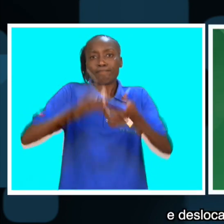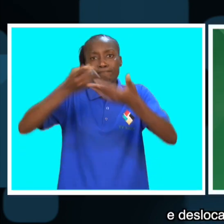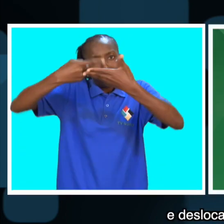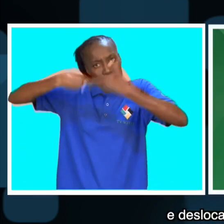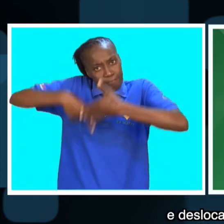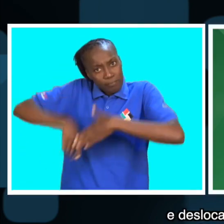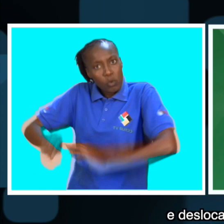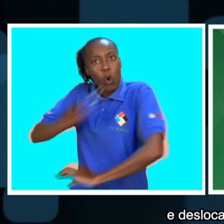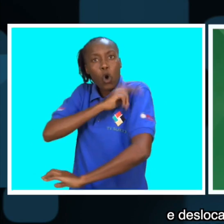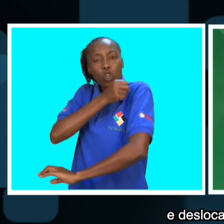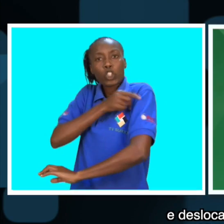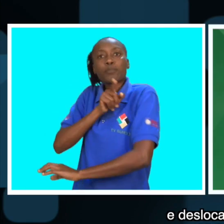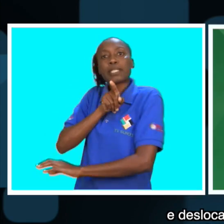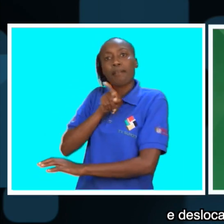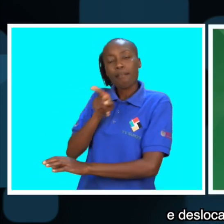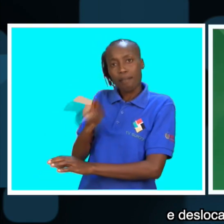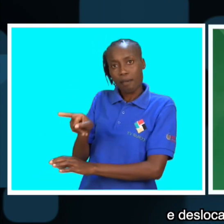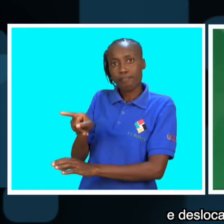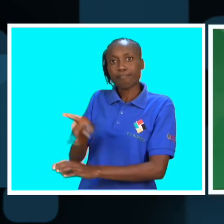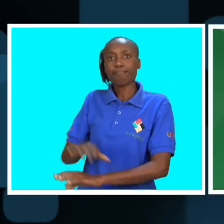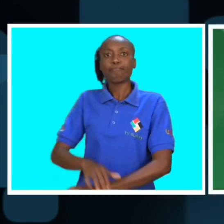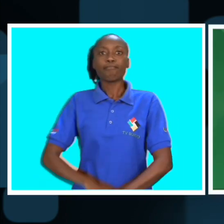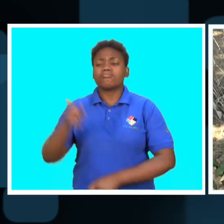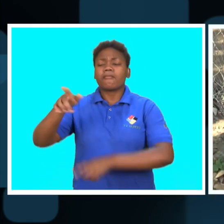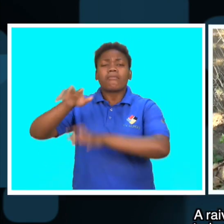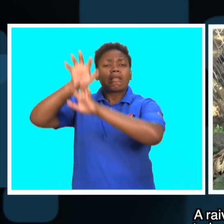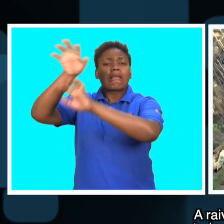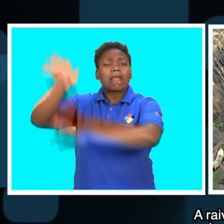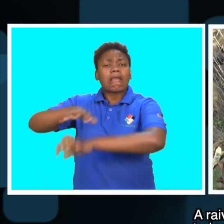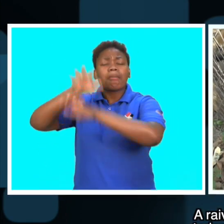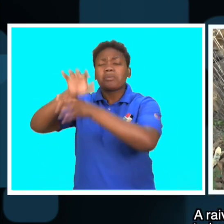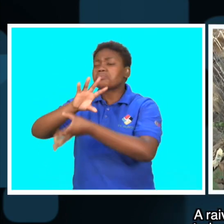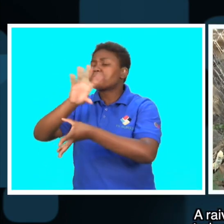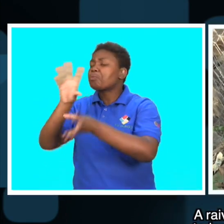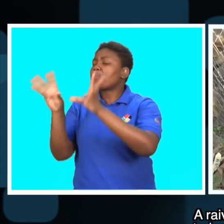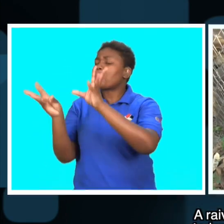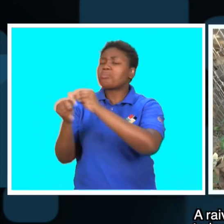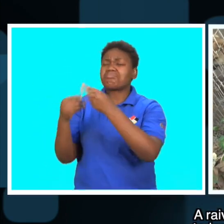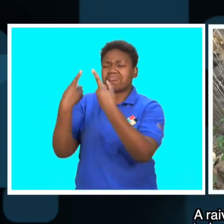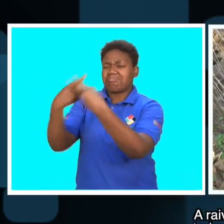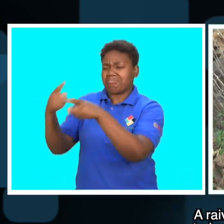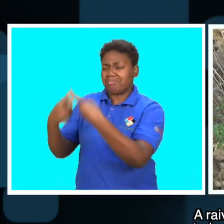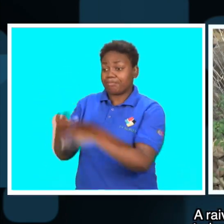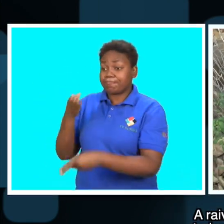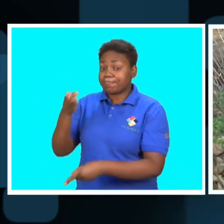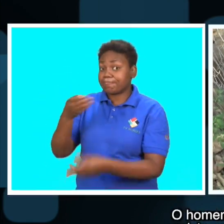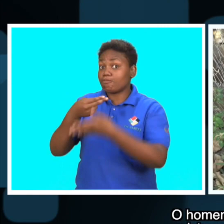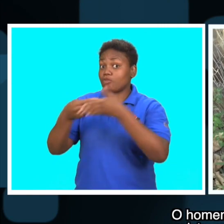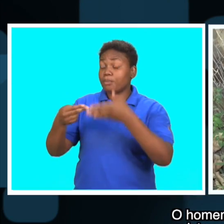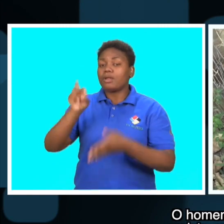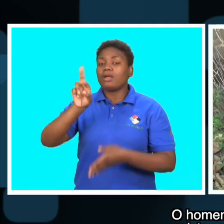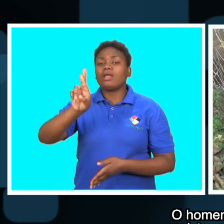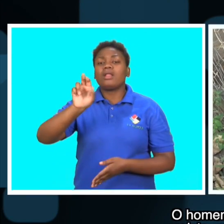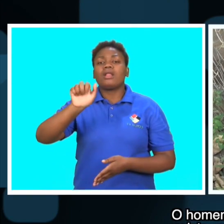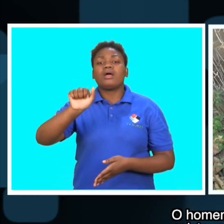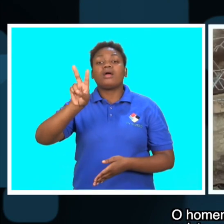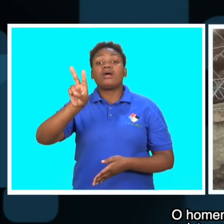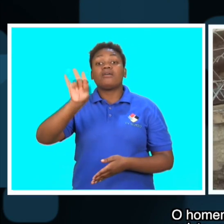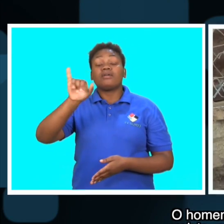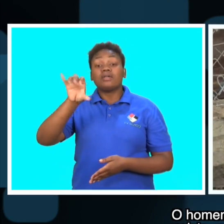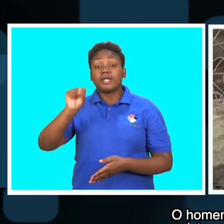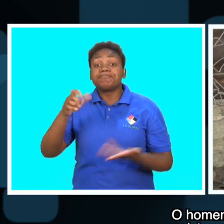depois deslocar-se imediatamente ao posto de saúde. A raiva pode afetar todos os mamíferos. O homem